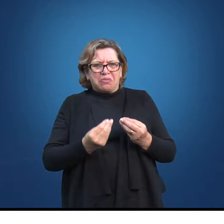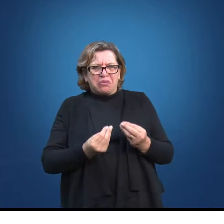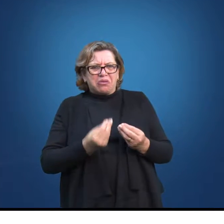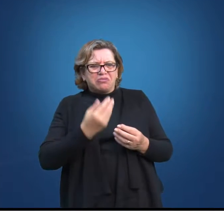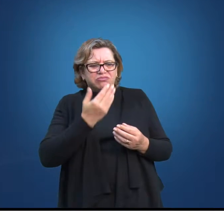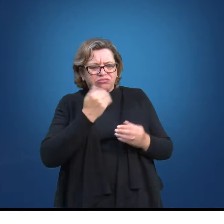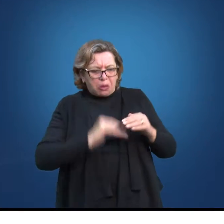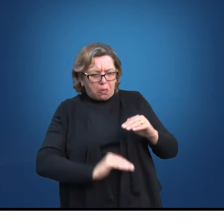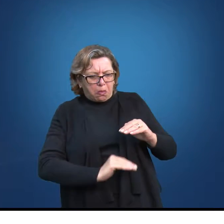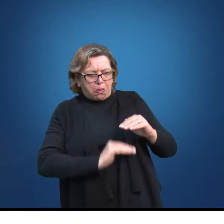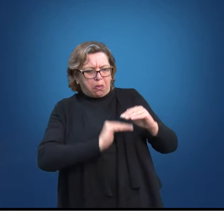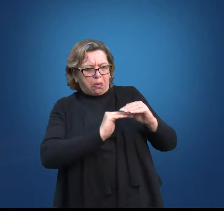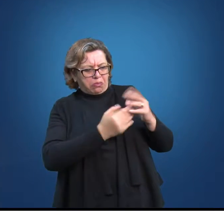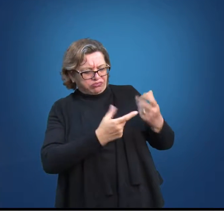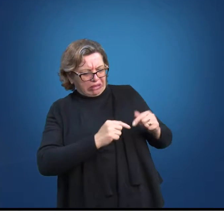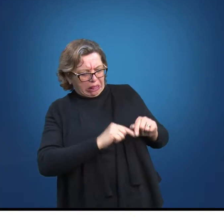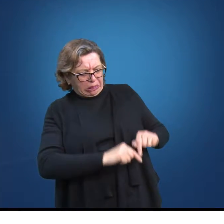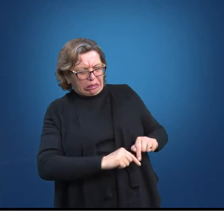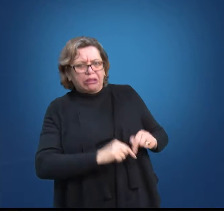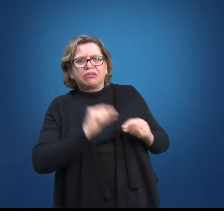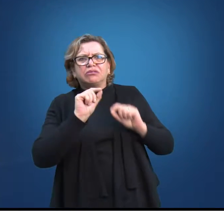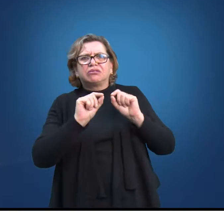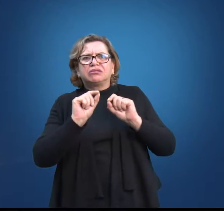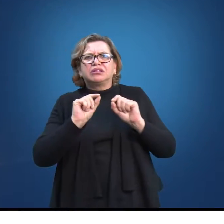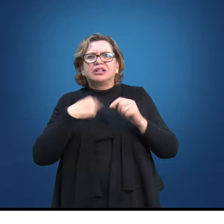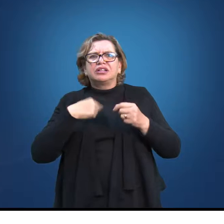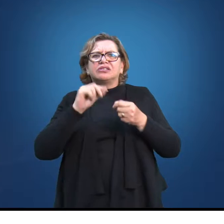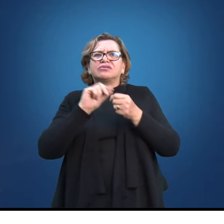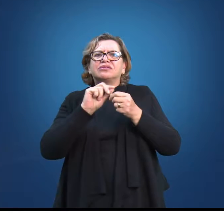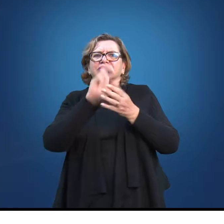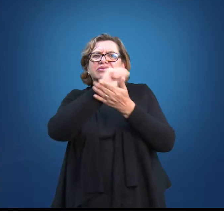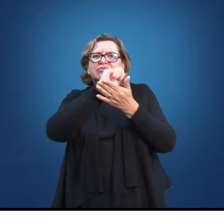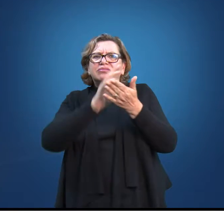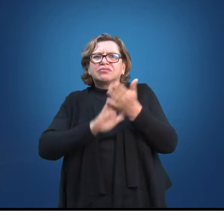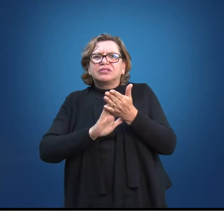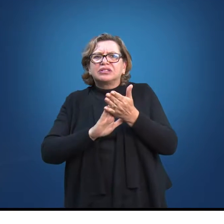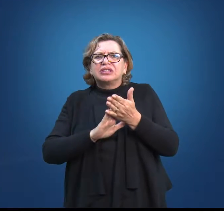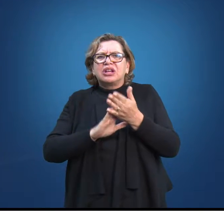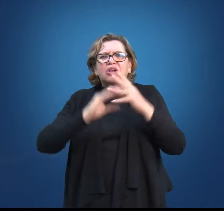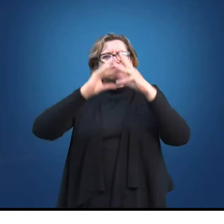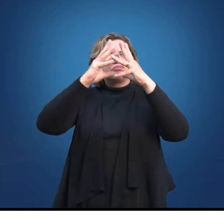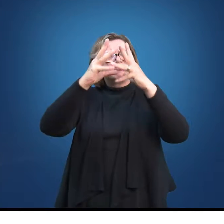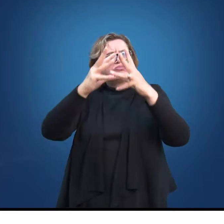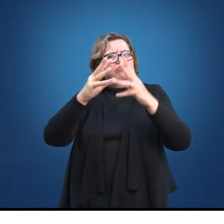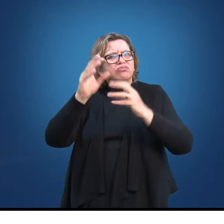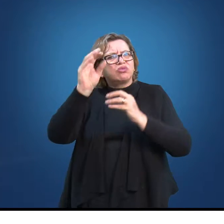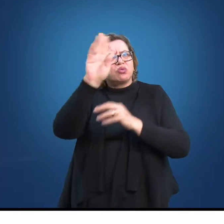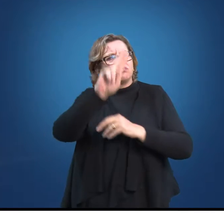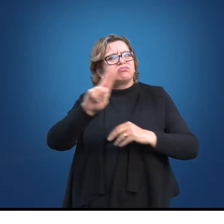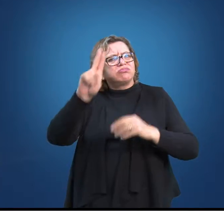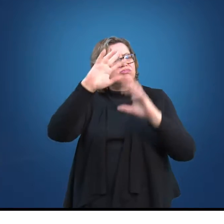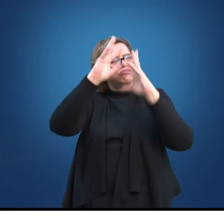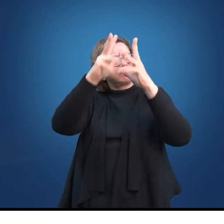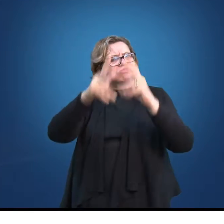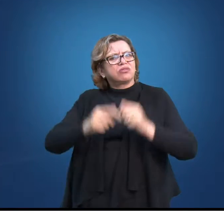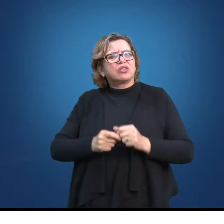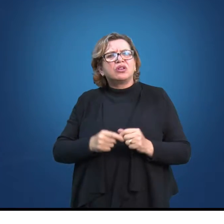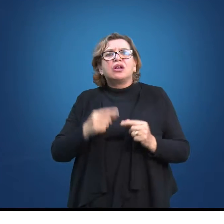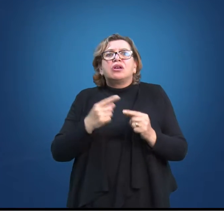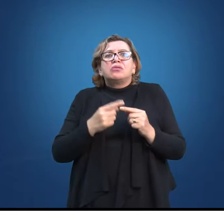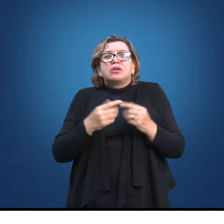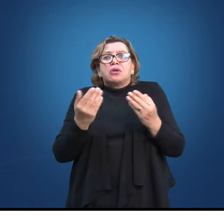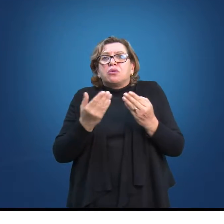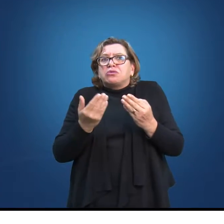comida. Então, eu fiz atividades com eles envolvendo tudo isso. Por que